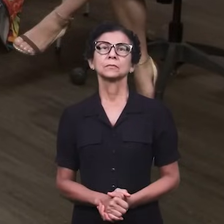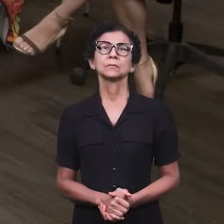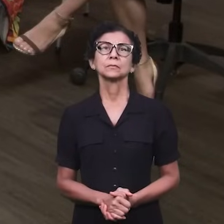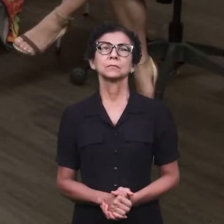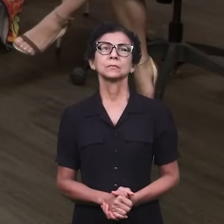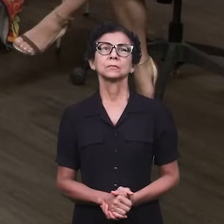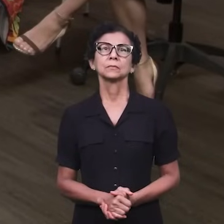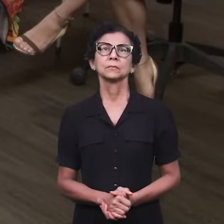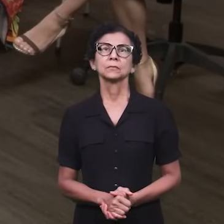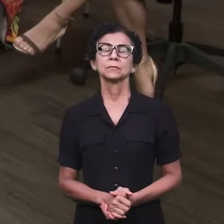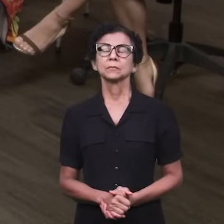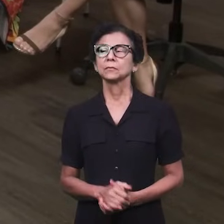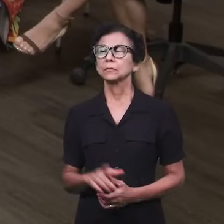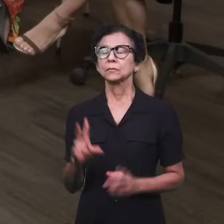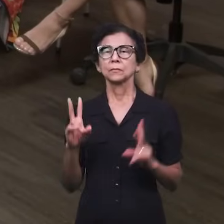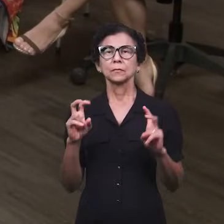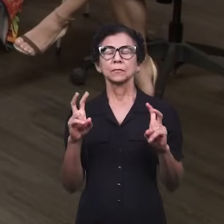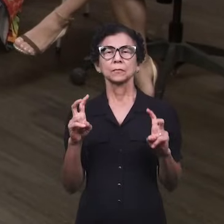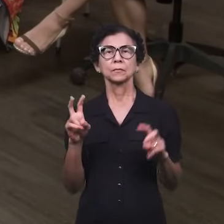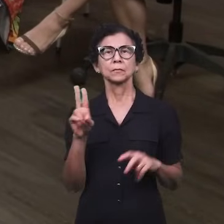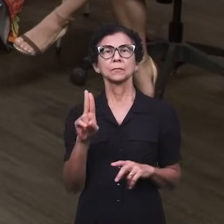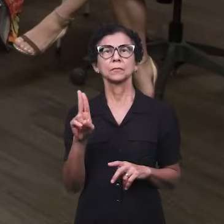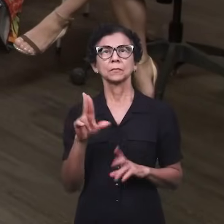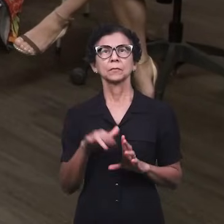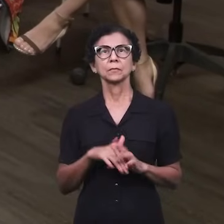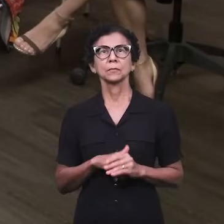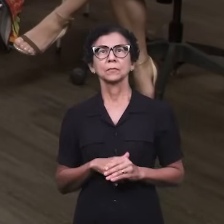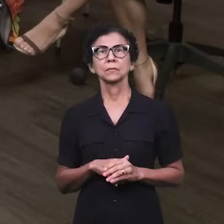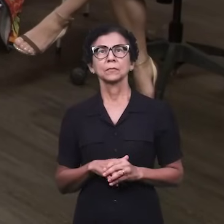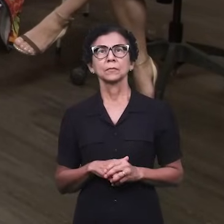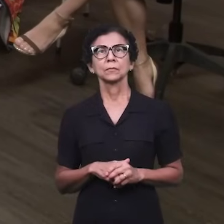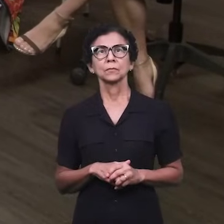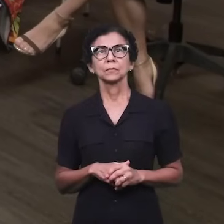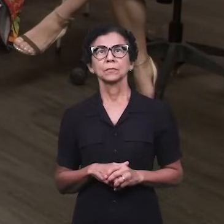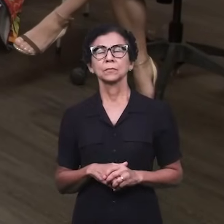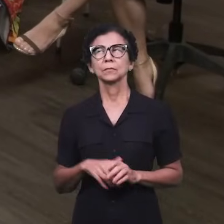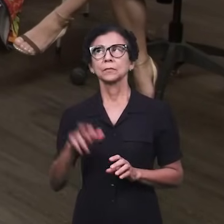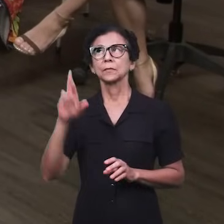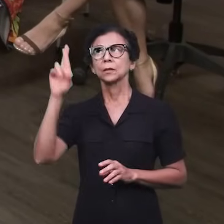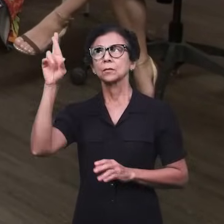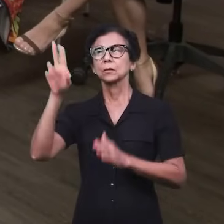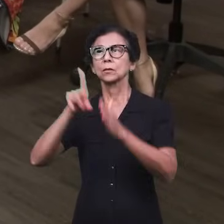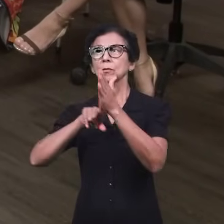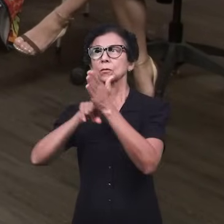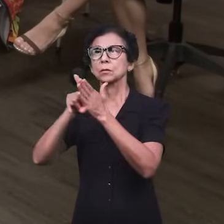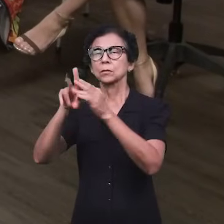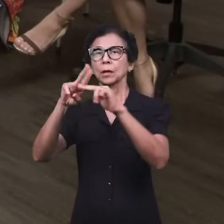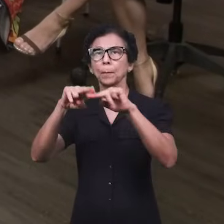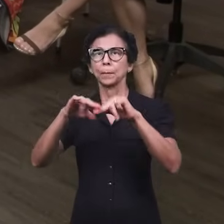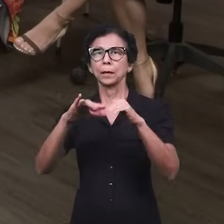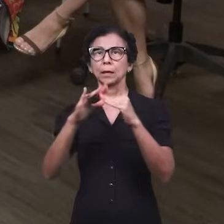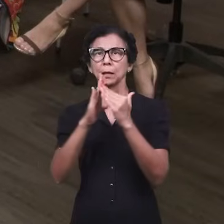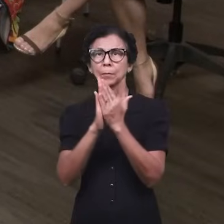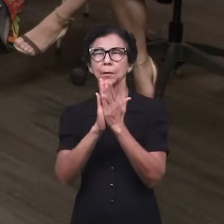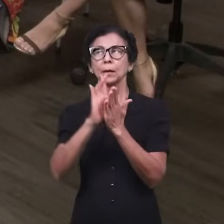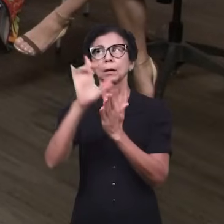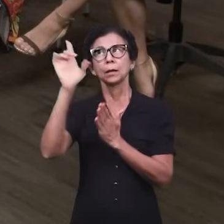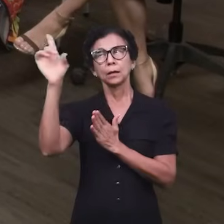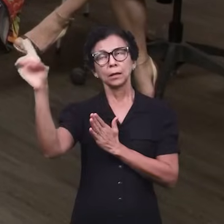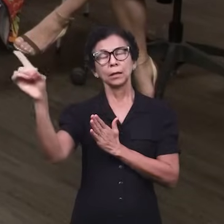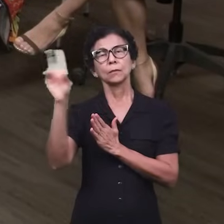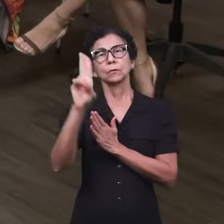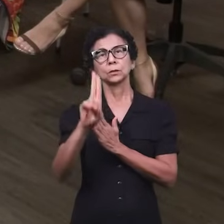expressão que a gente usa usou inclusive no programa é que é consultar aos senhor através da palavra perfeito